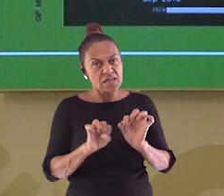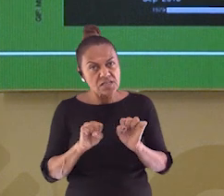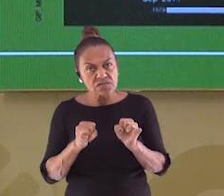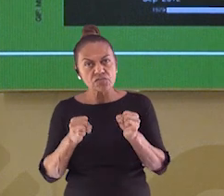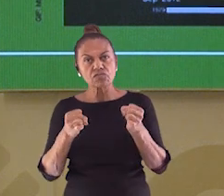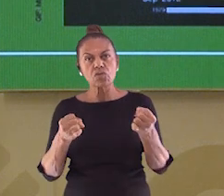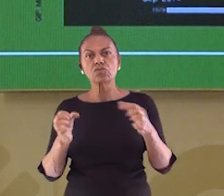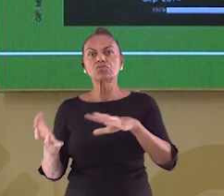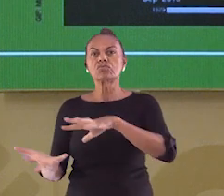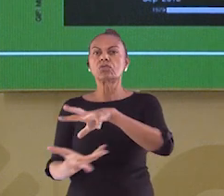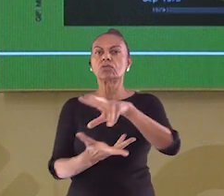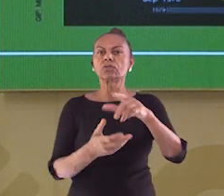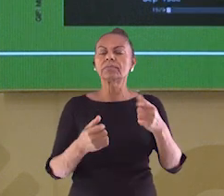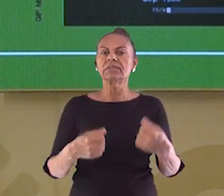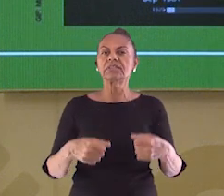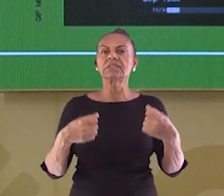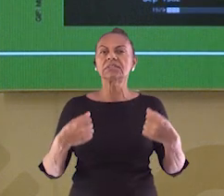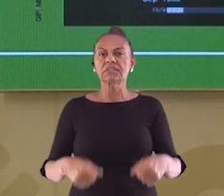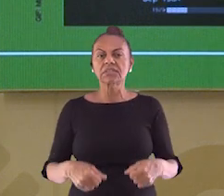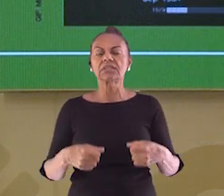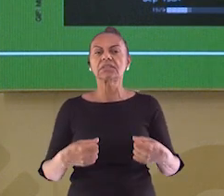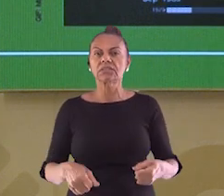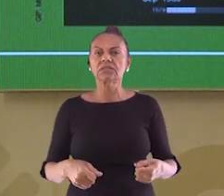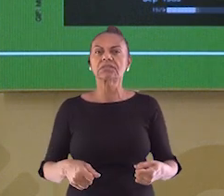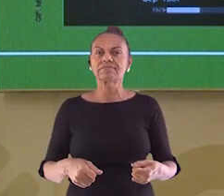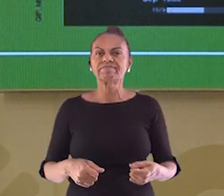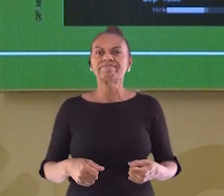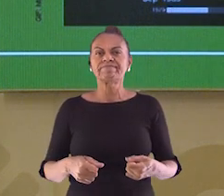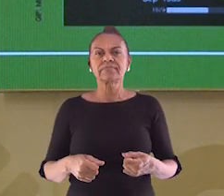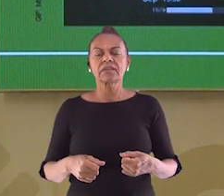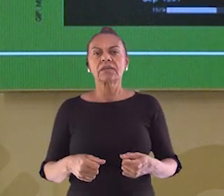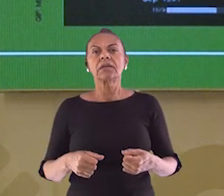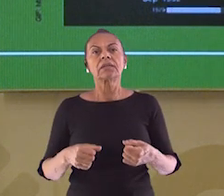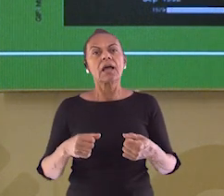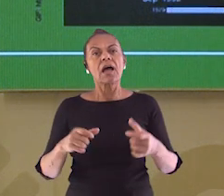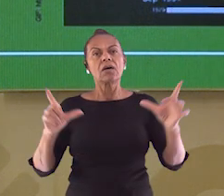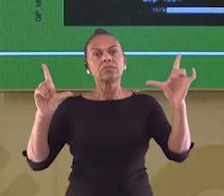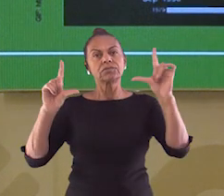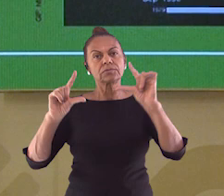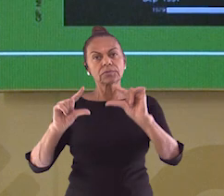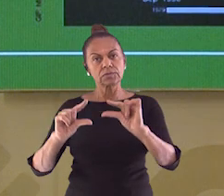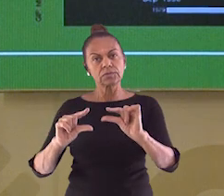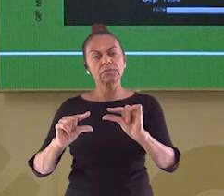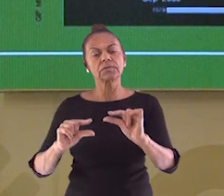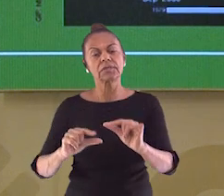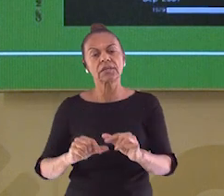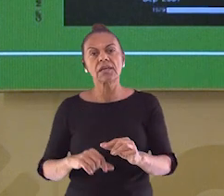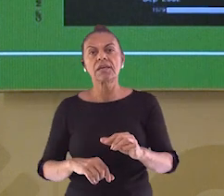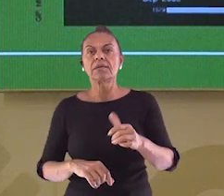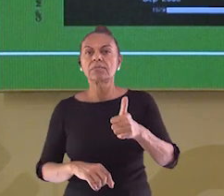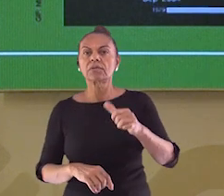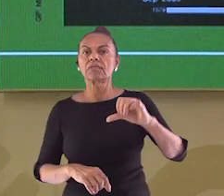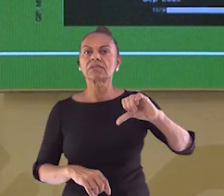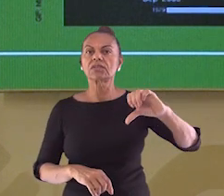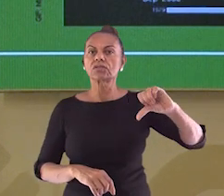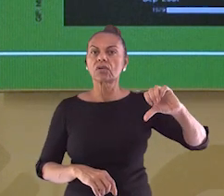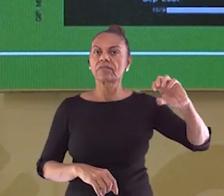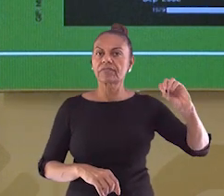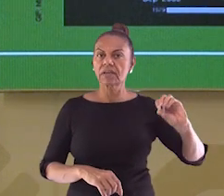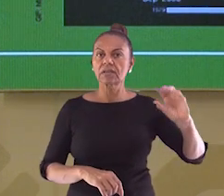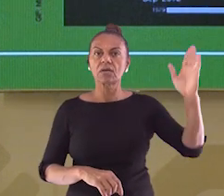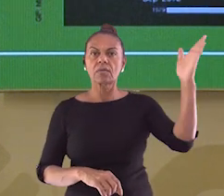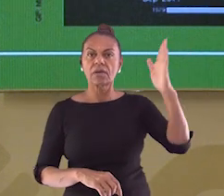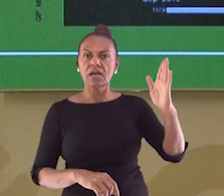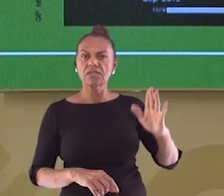ozônio em um esforço mundial para frear a intensificação do efeito estufa. Então, em 1990,